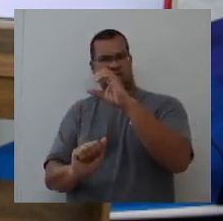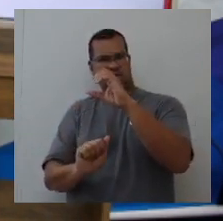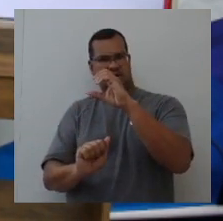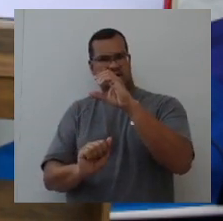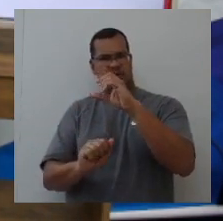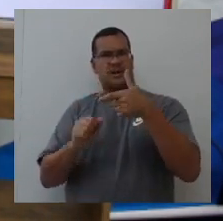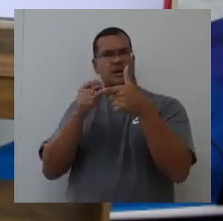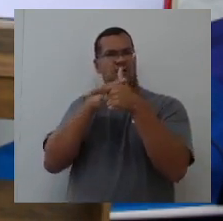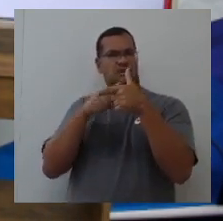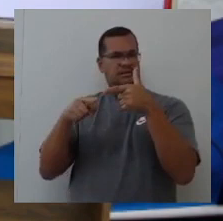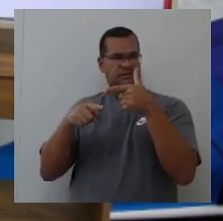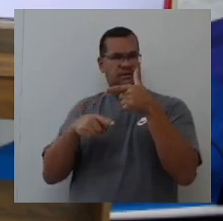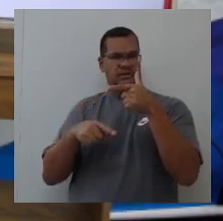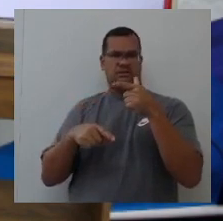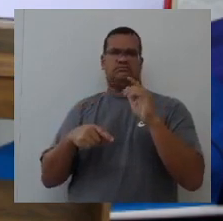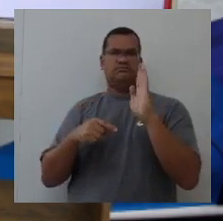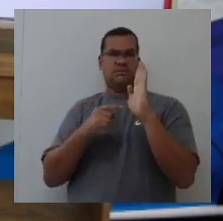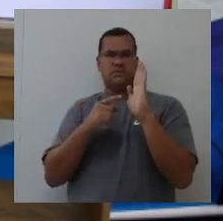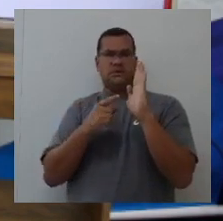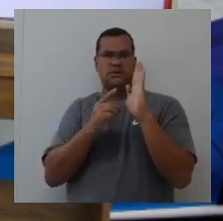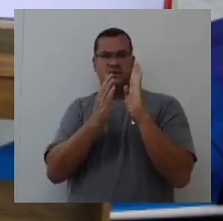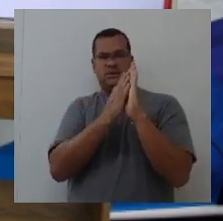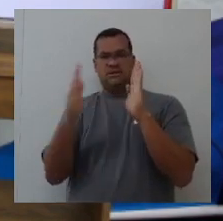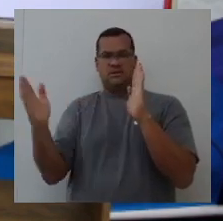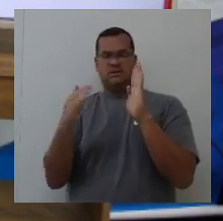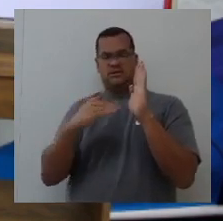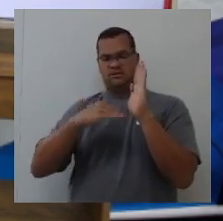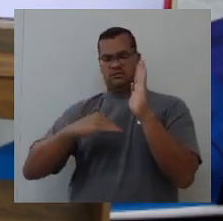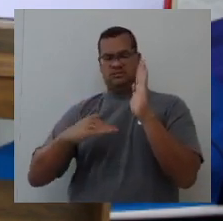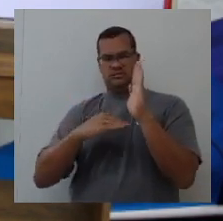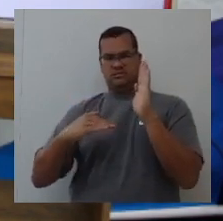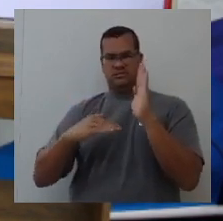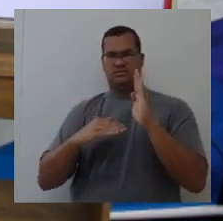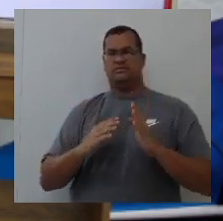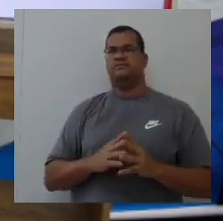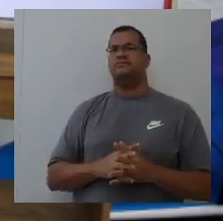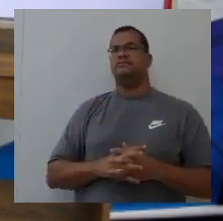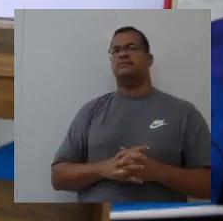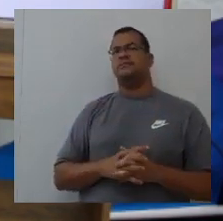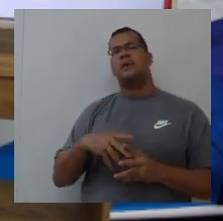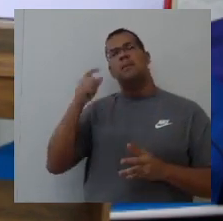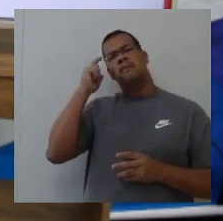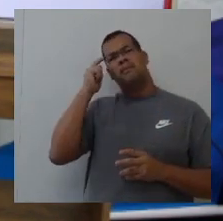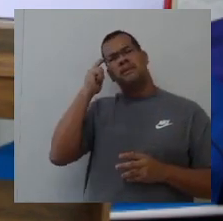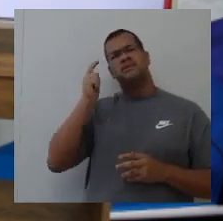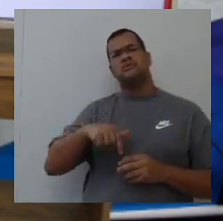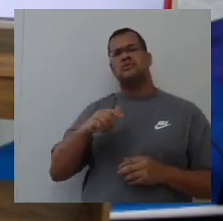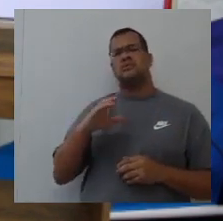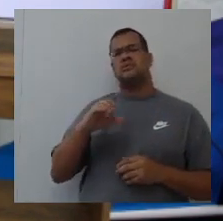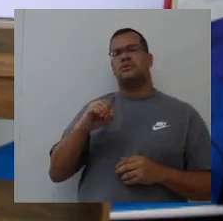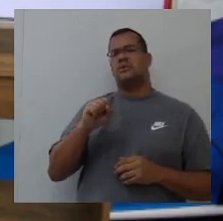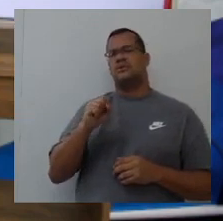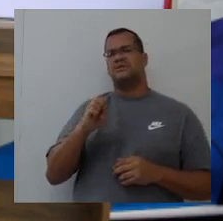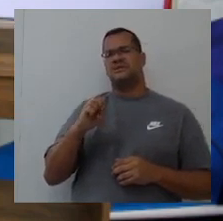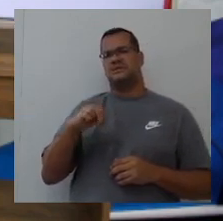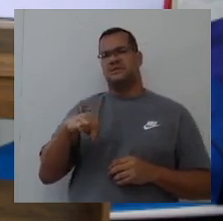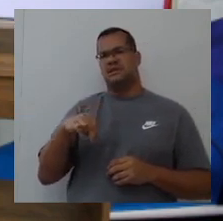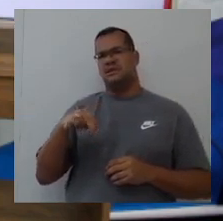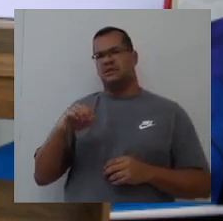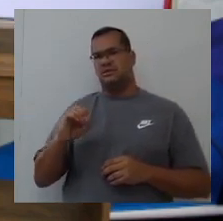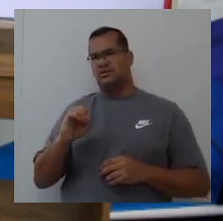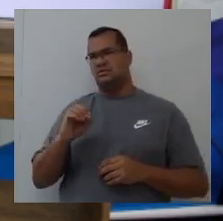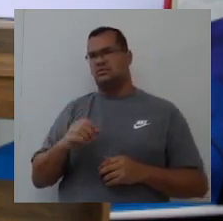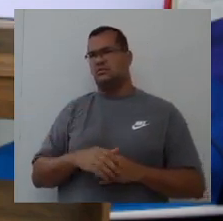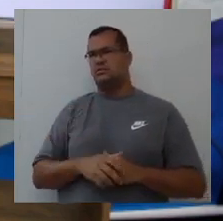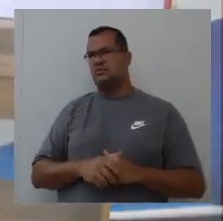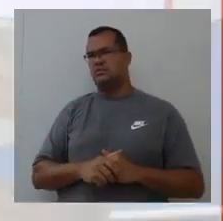É dividir o cateto oposto pela hipotenusa, beleza? Da mesma forma, quando eu penso no cosseno. Cosseno, printa essa tela